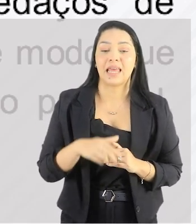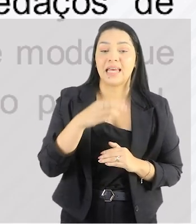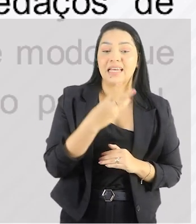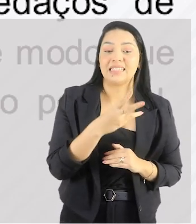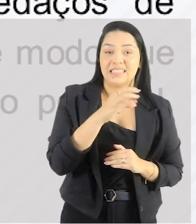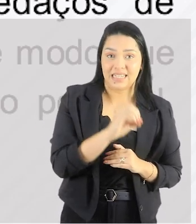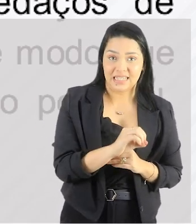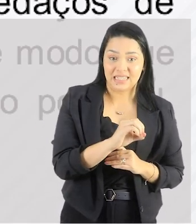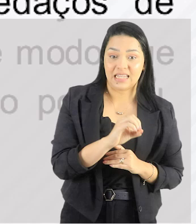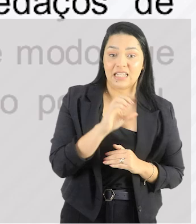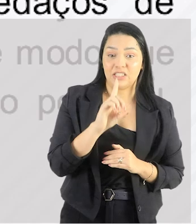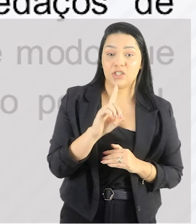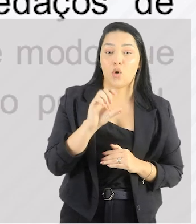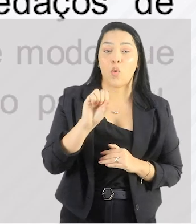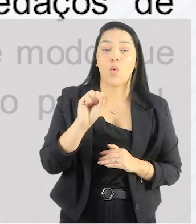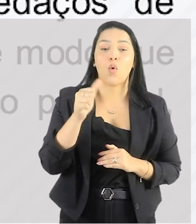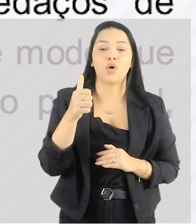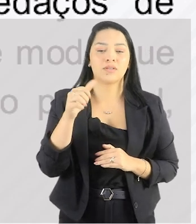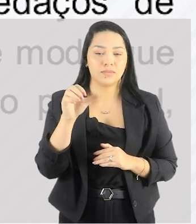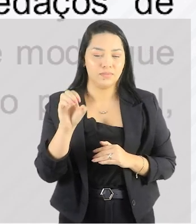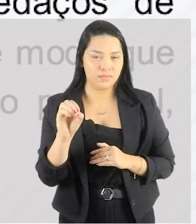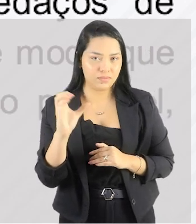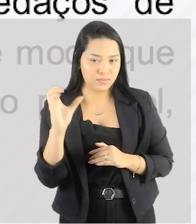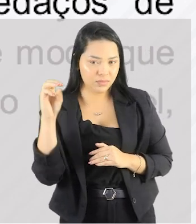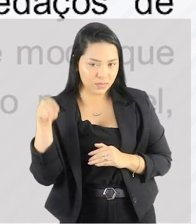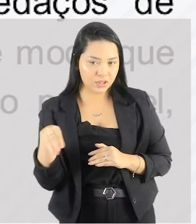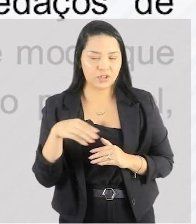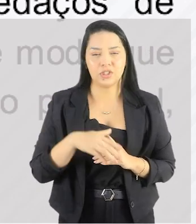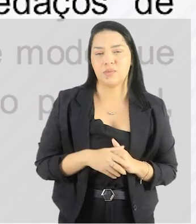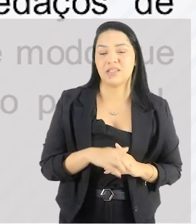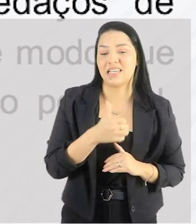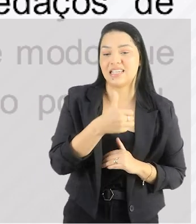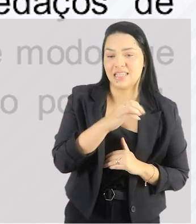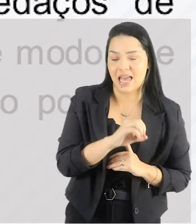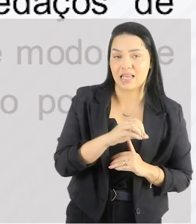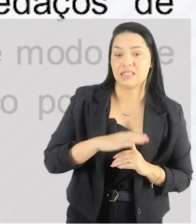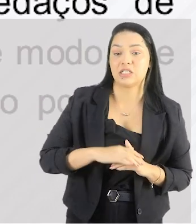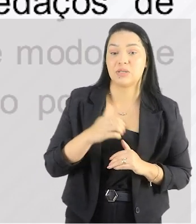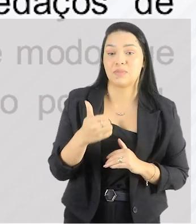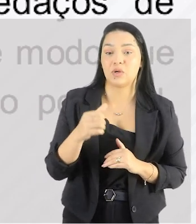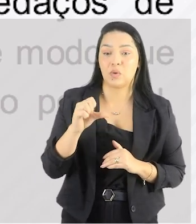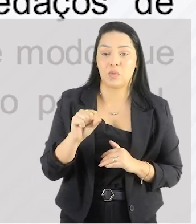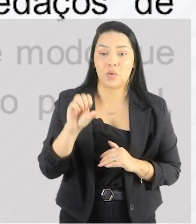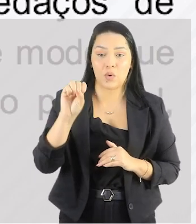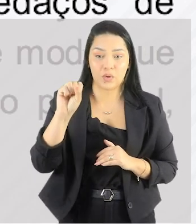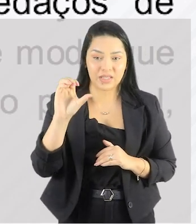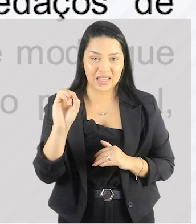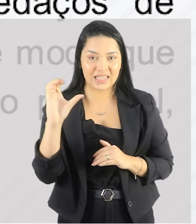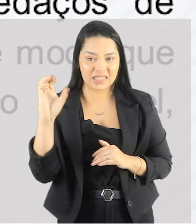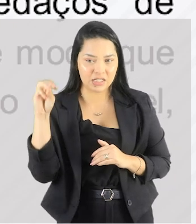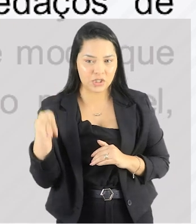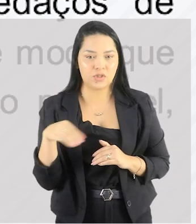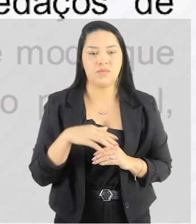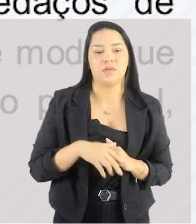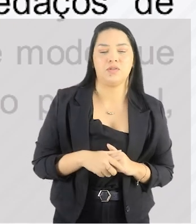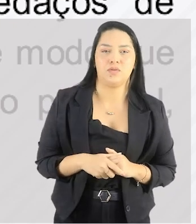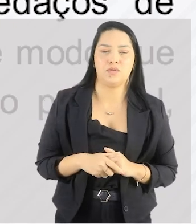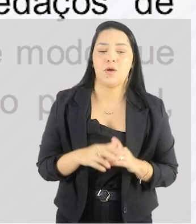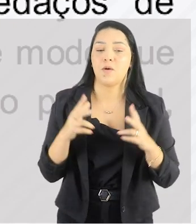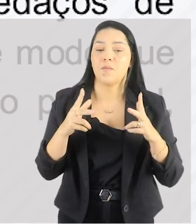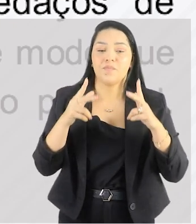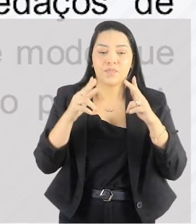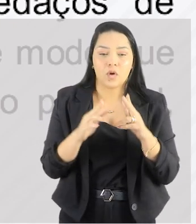540 centímetros, 30 de 810 e 10 de 1080 centímetros, tá